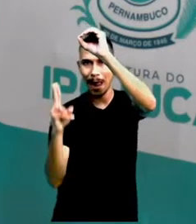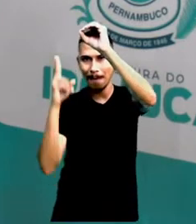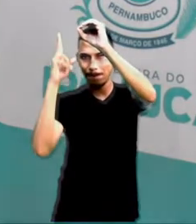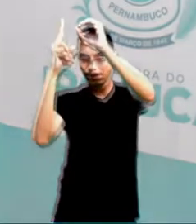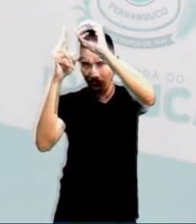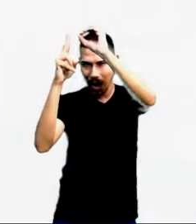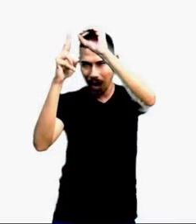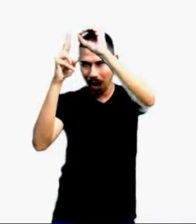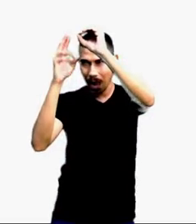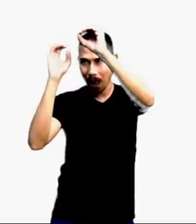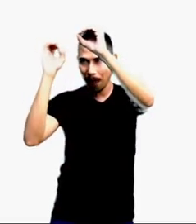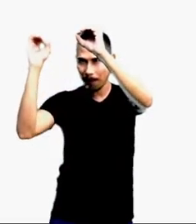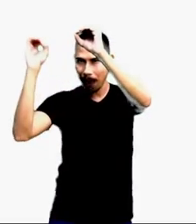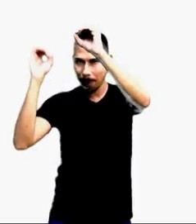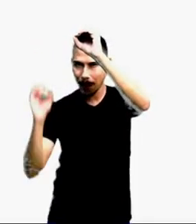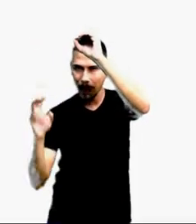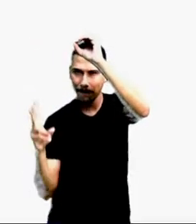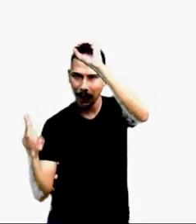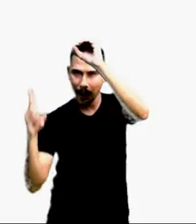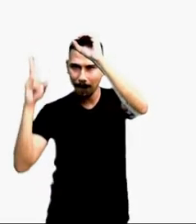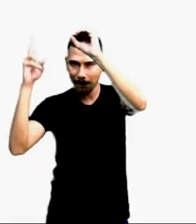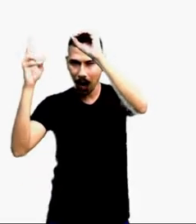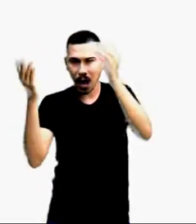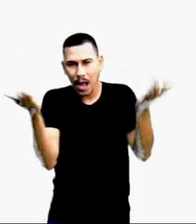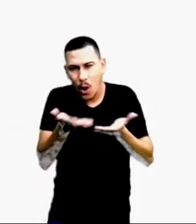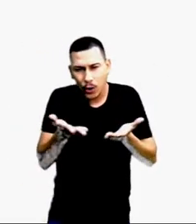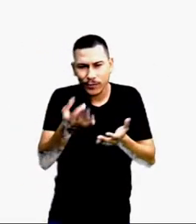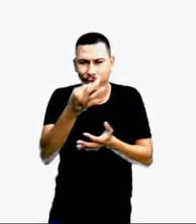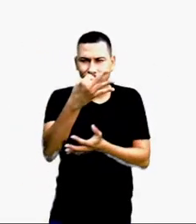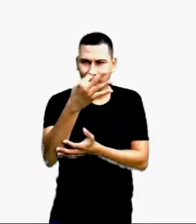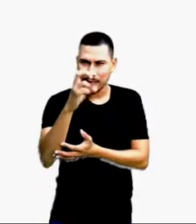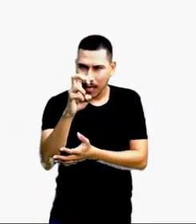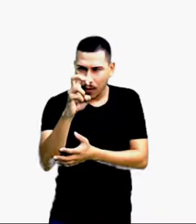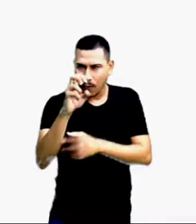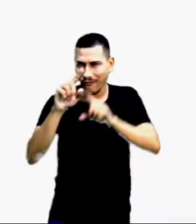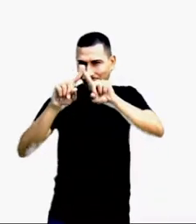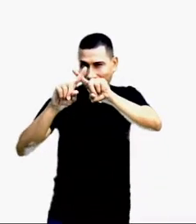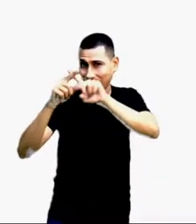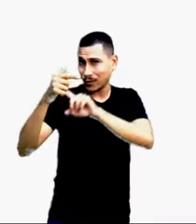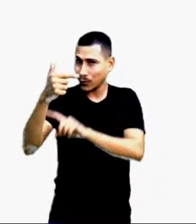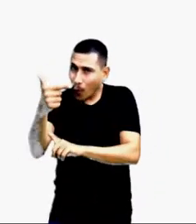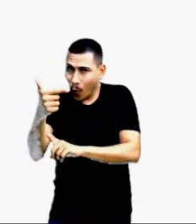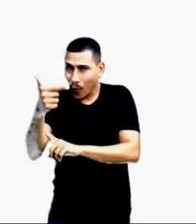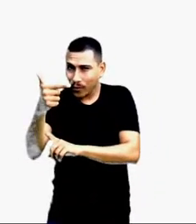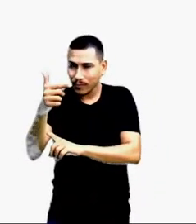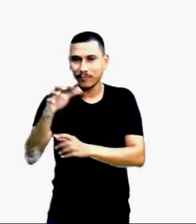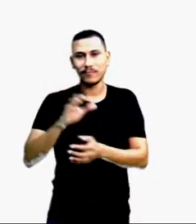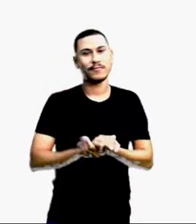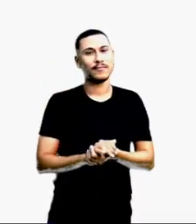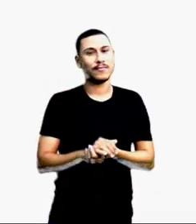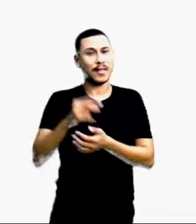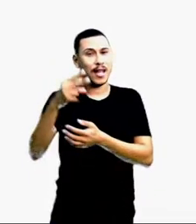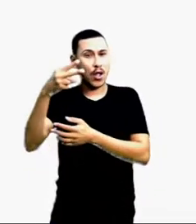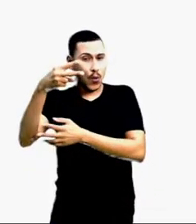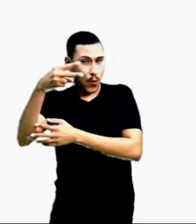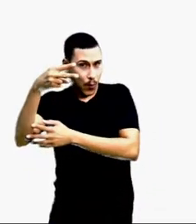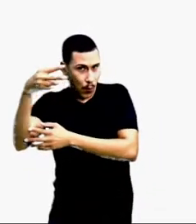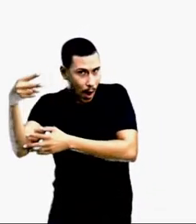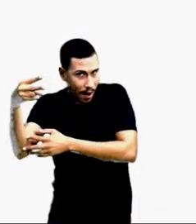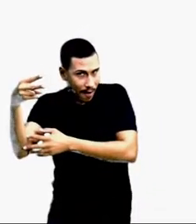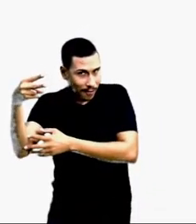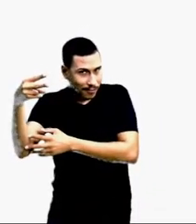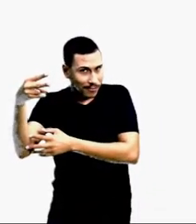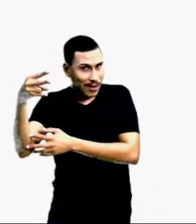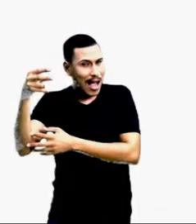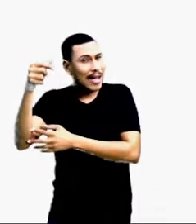ficou o outro de lá ficou agora 35 vezes 2 35 =